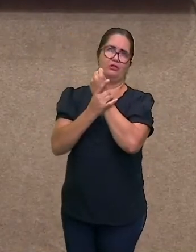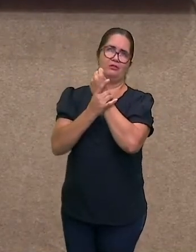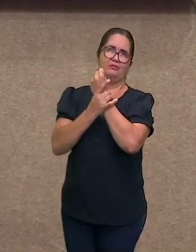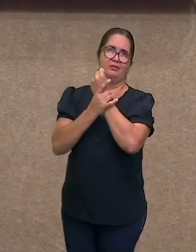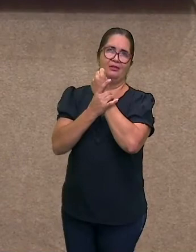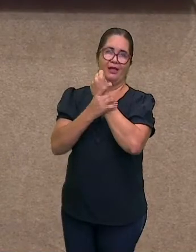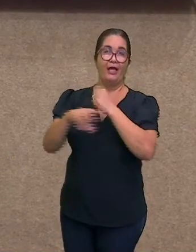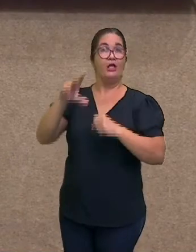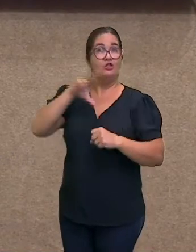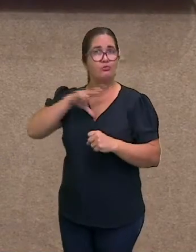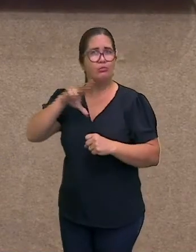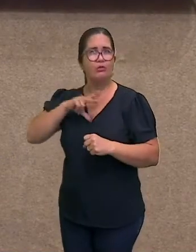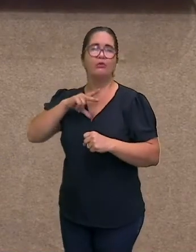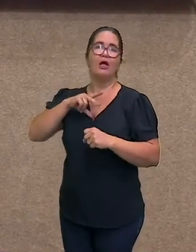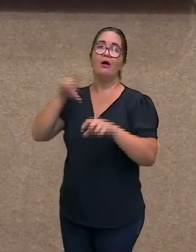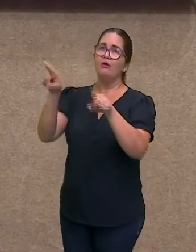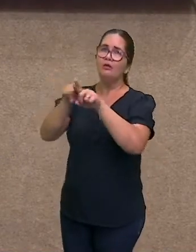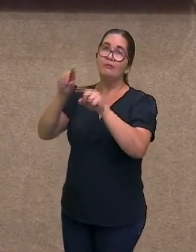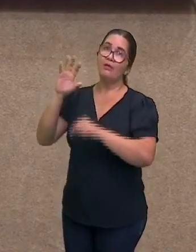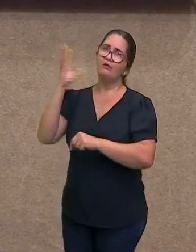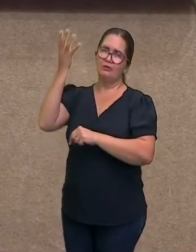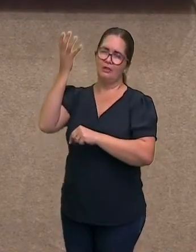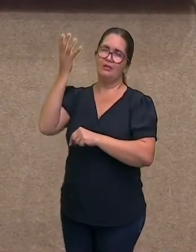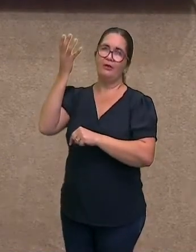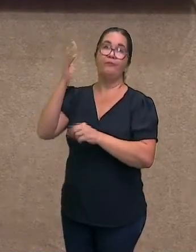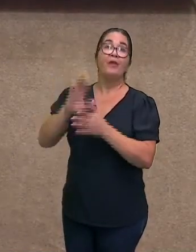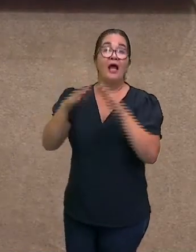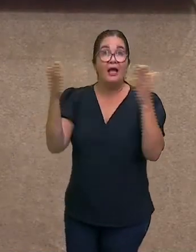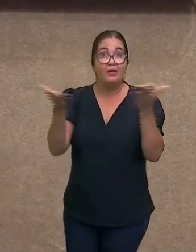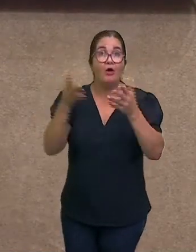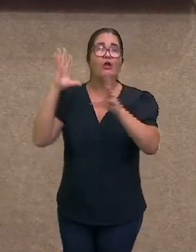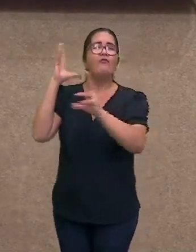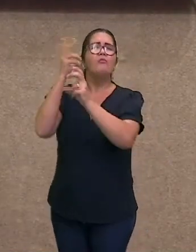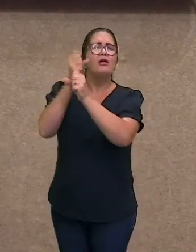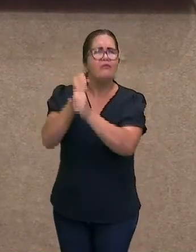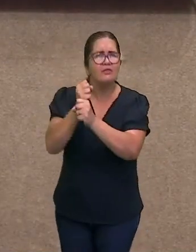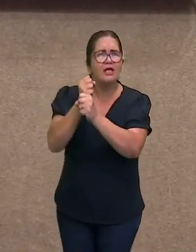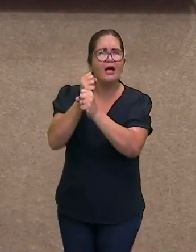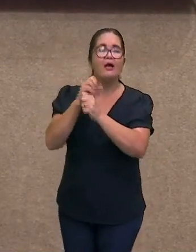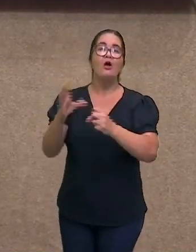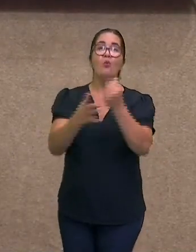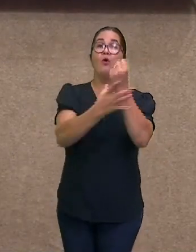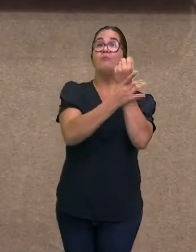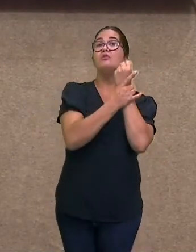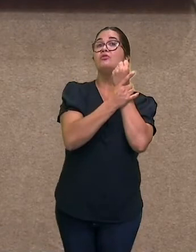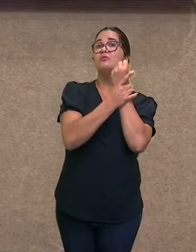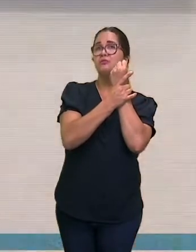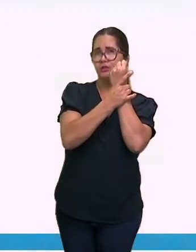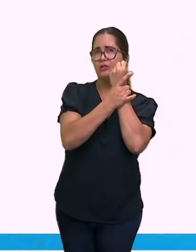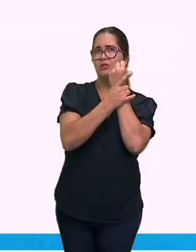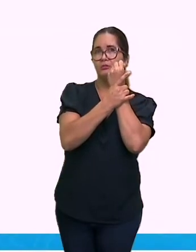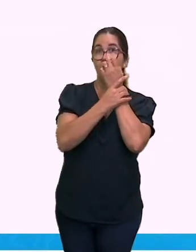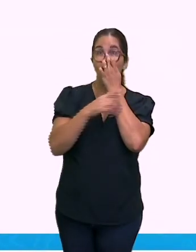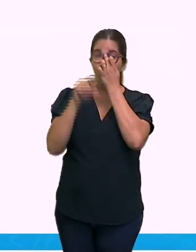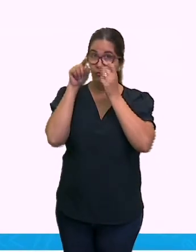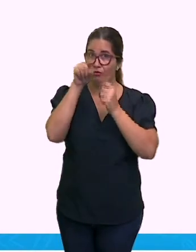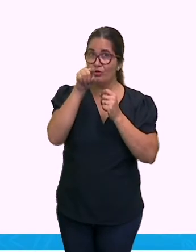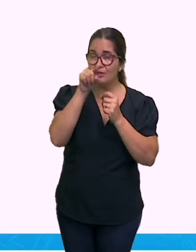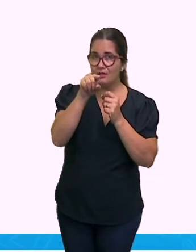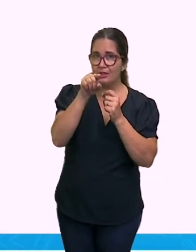dando aquela revisada que nós gostamos. O absolutismo, ele é formado, e quero que vocês